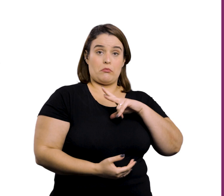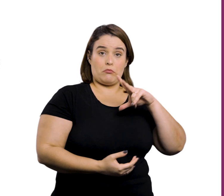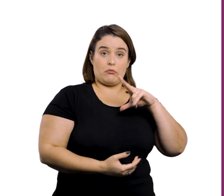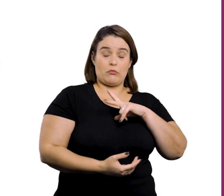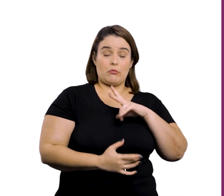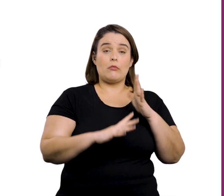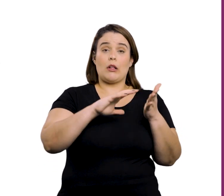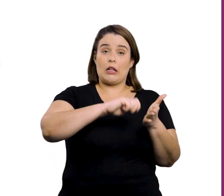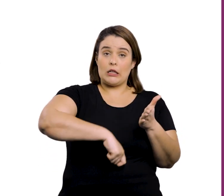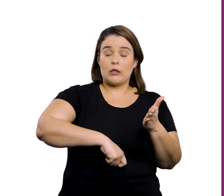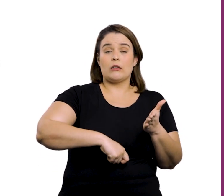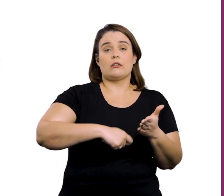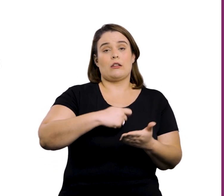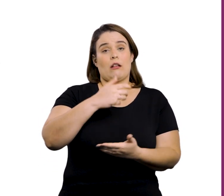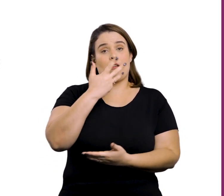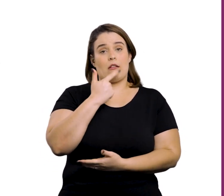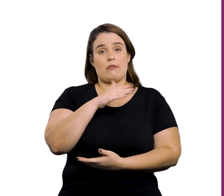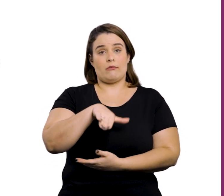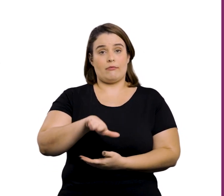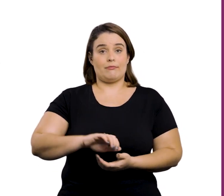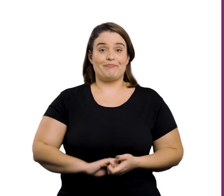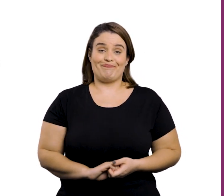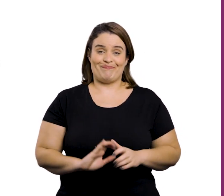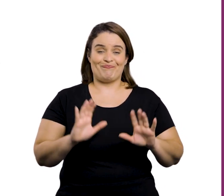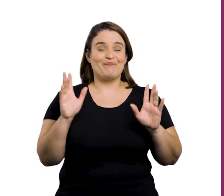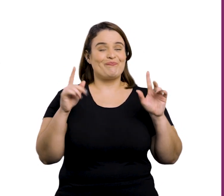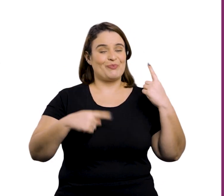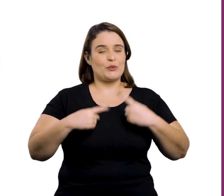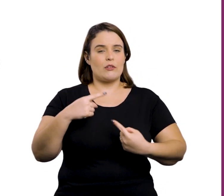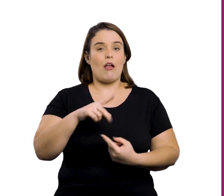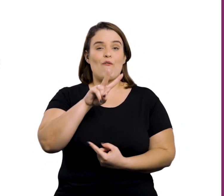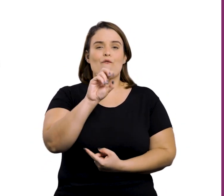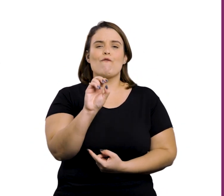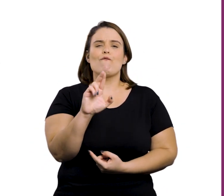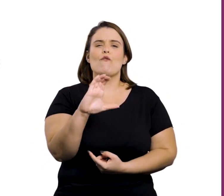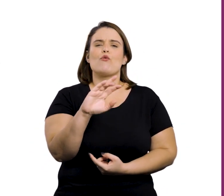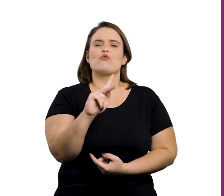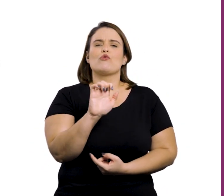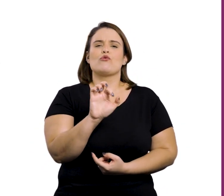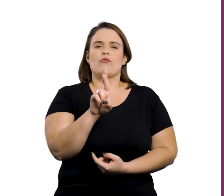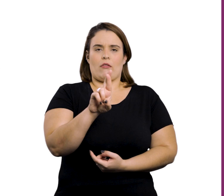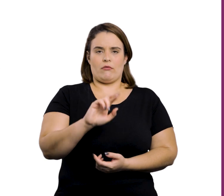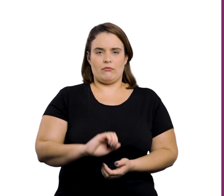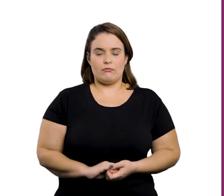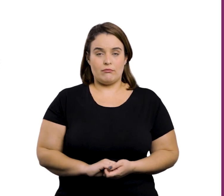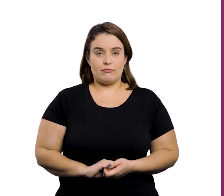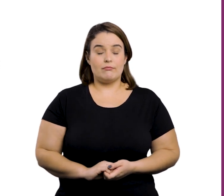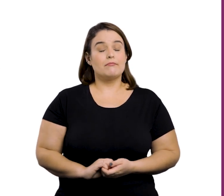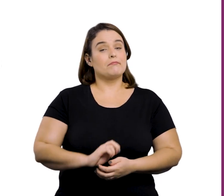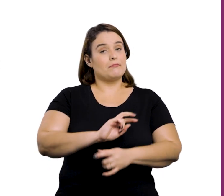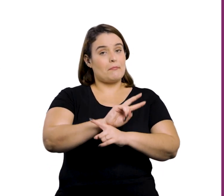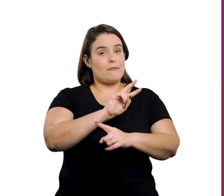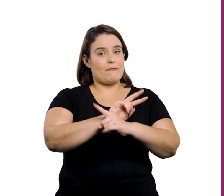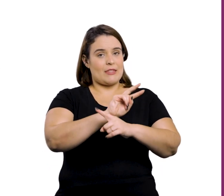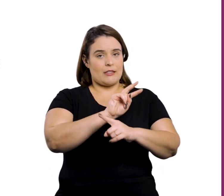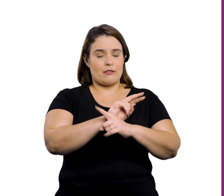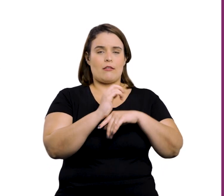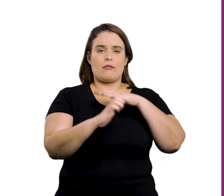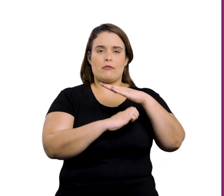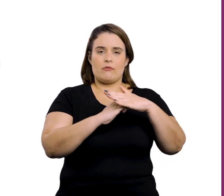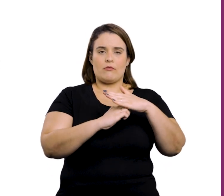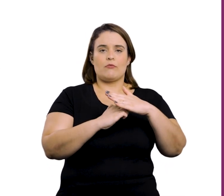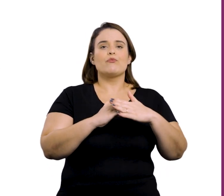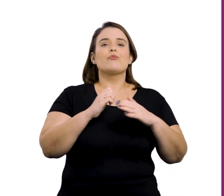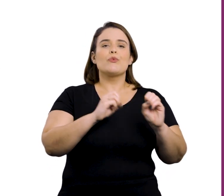pelas matrículas de crianças. Essa é a política dos vouchers. É a privatização da educação infantil.